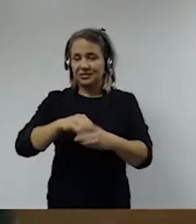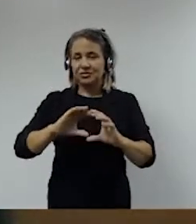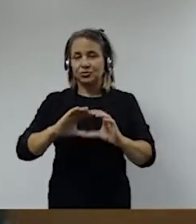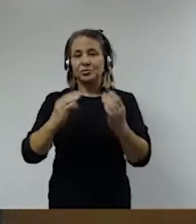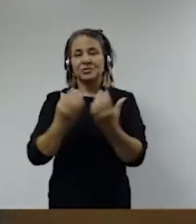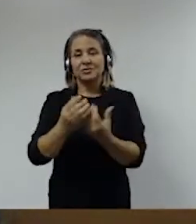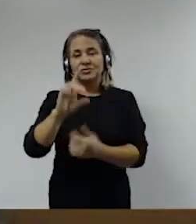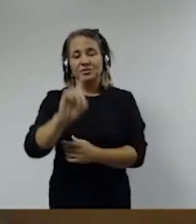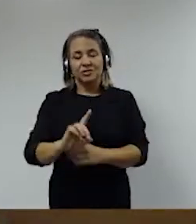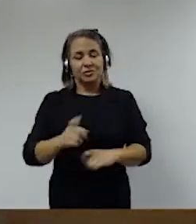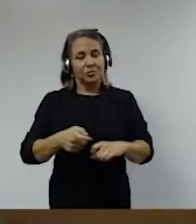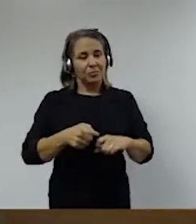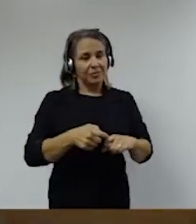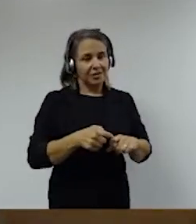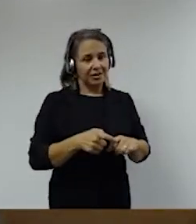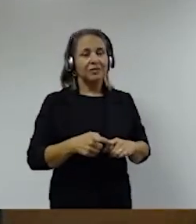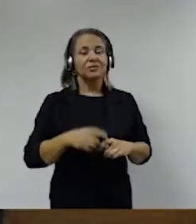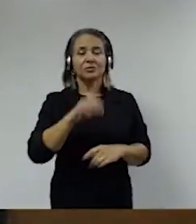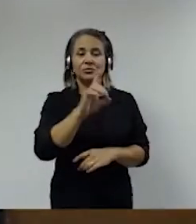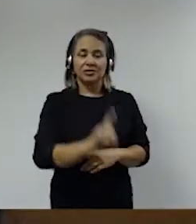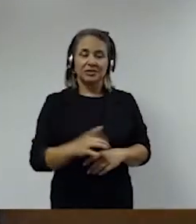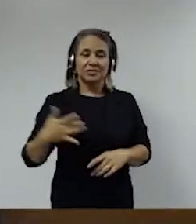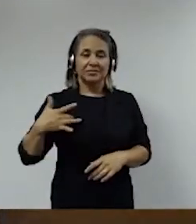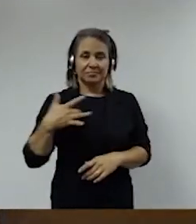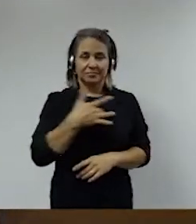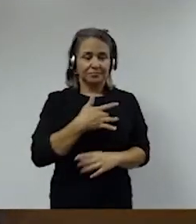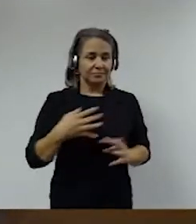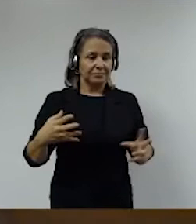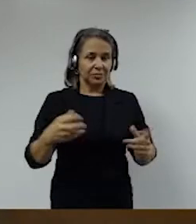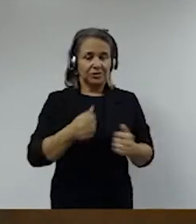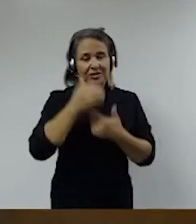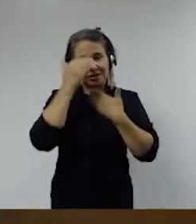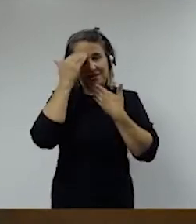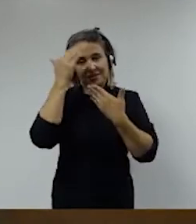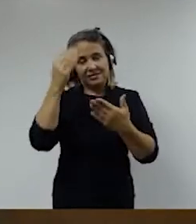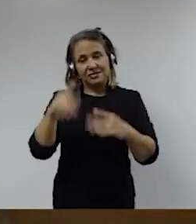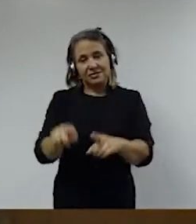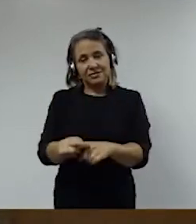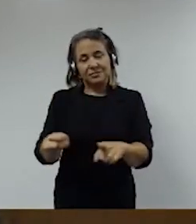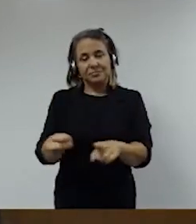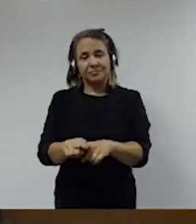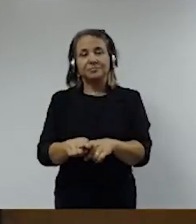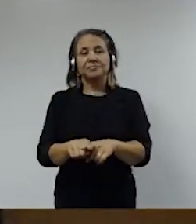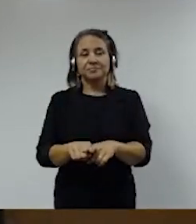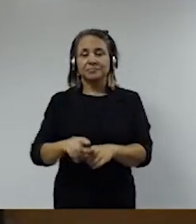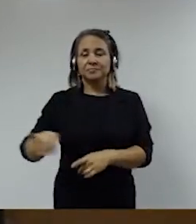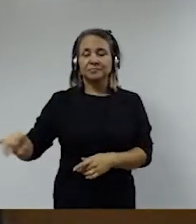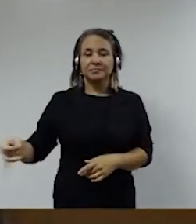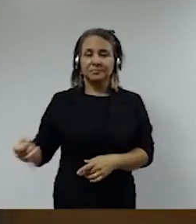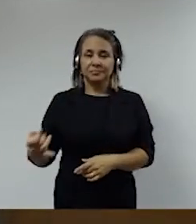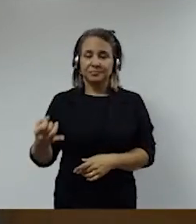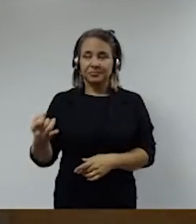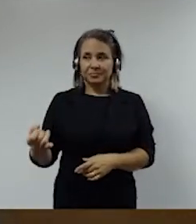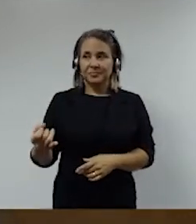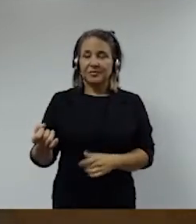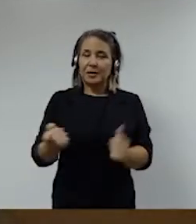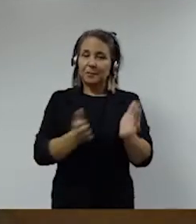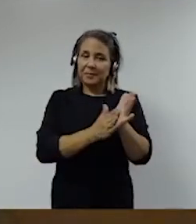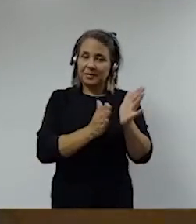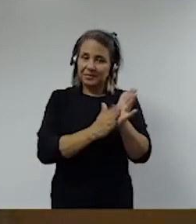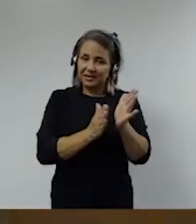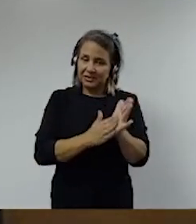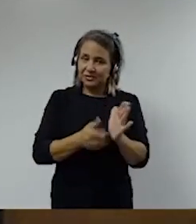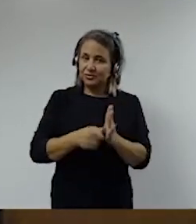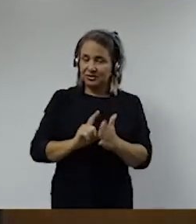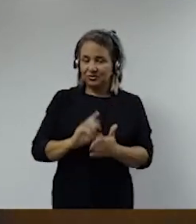direito médico, que tratam da área da direito da saúde, e agradeço também a oportunidade, parabenizo já